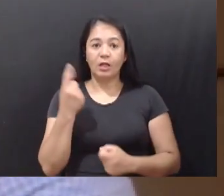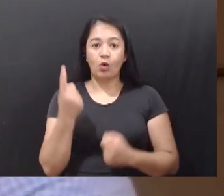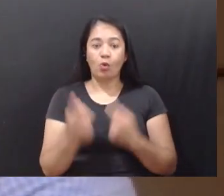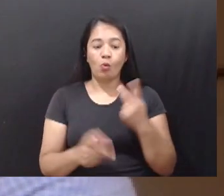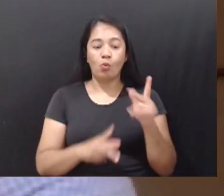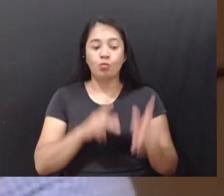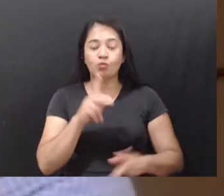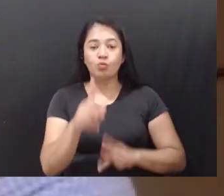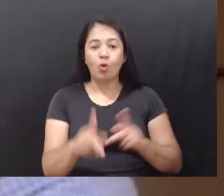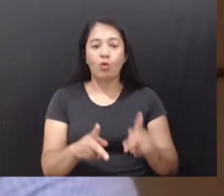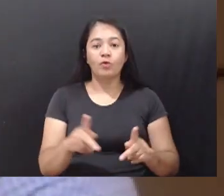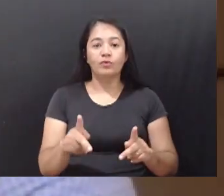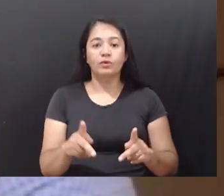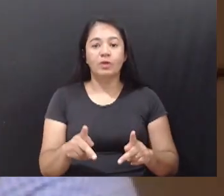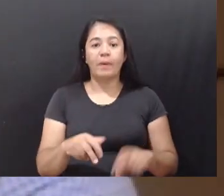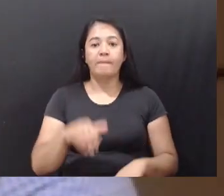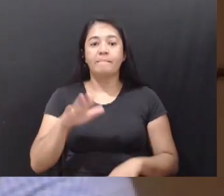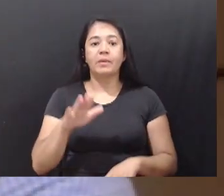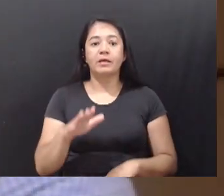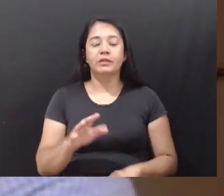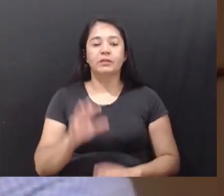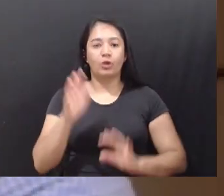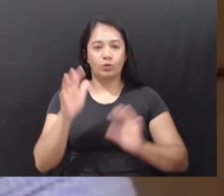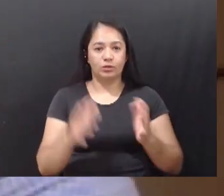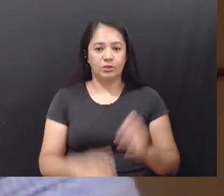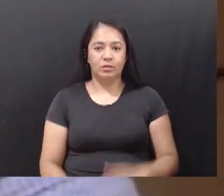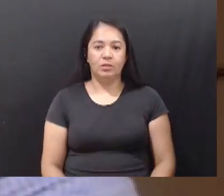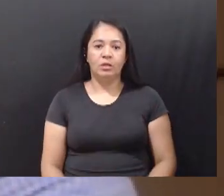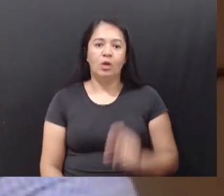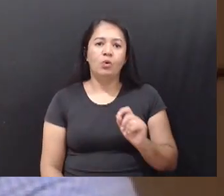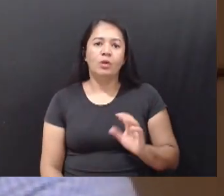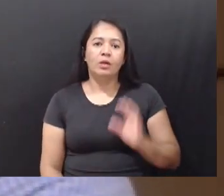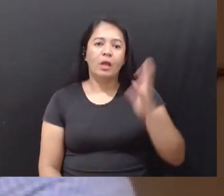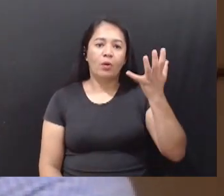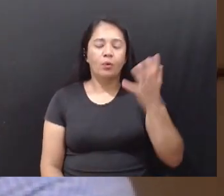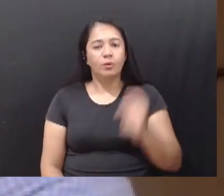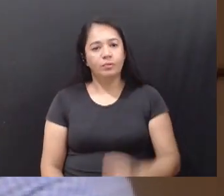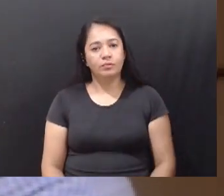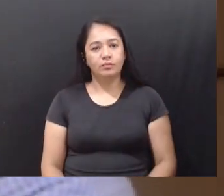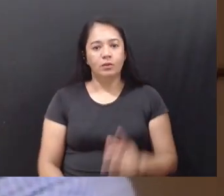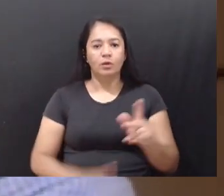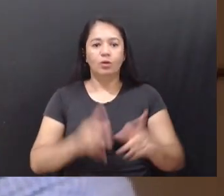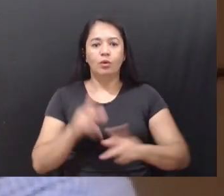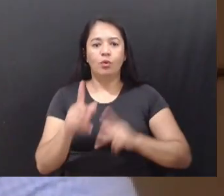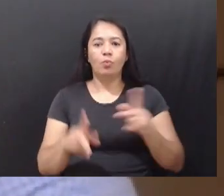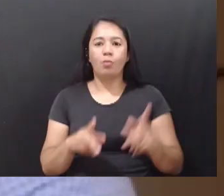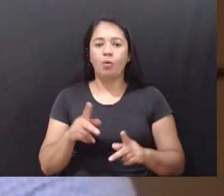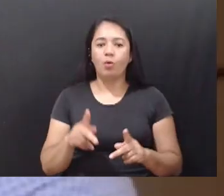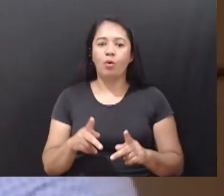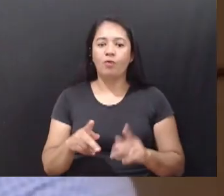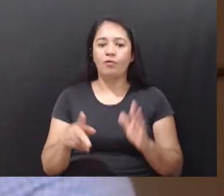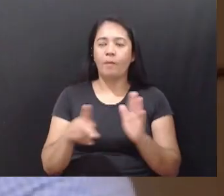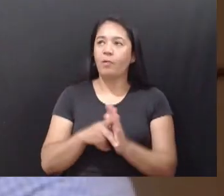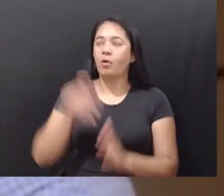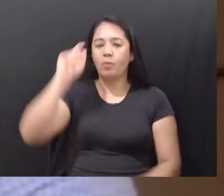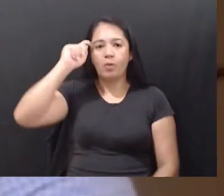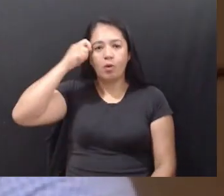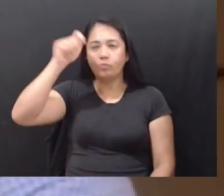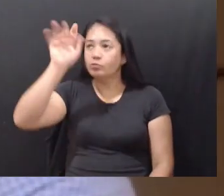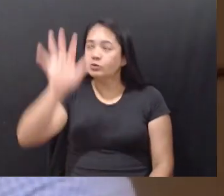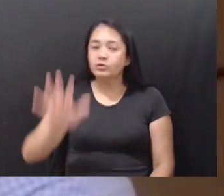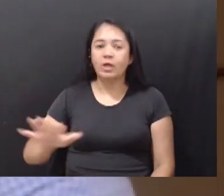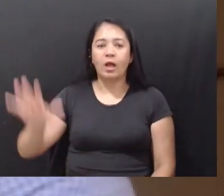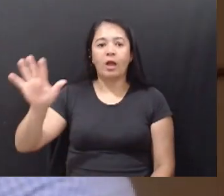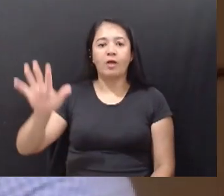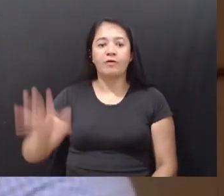determinada população, e é por isso que algumas populações são mais frequentes. O que acontece na